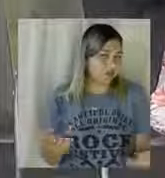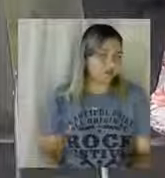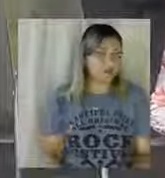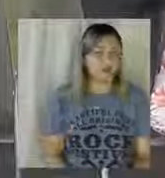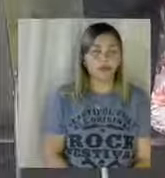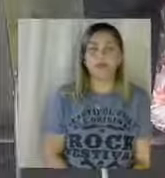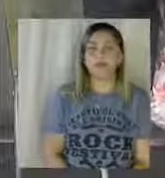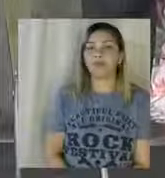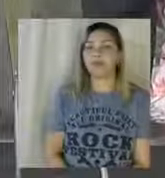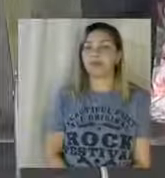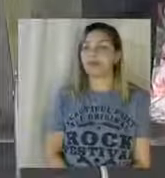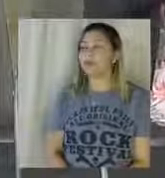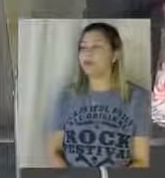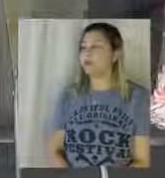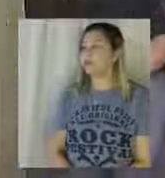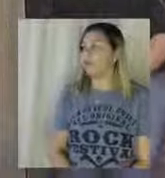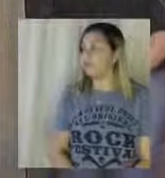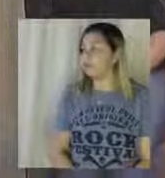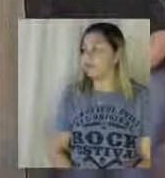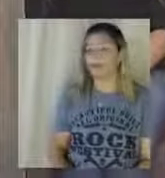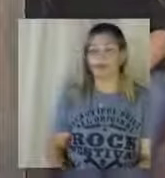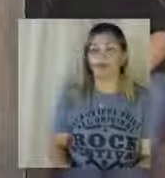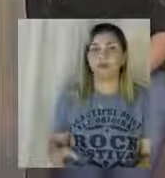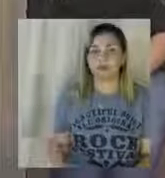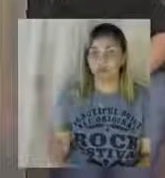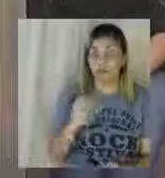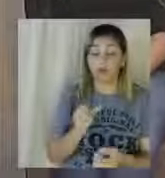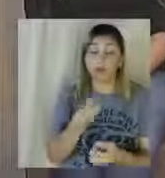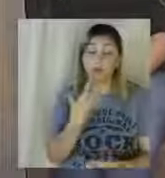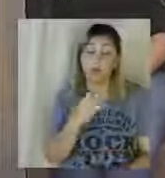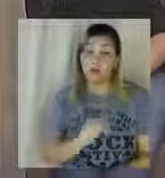de comunicação por Libras? Boa noite.